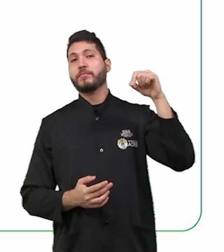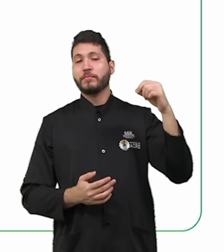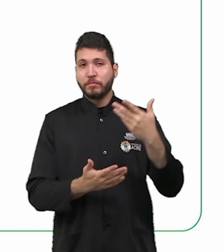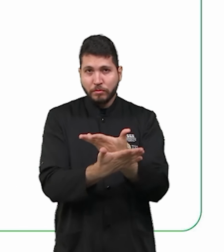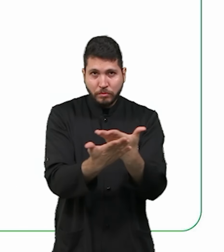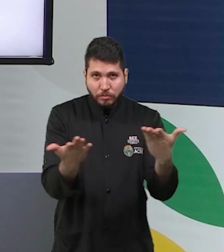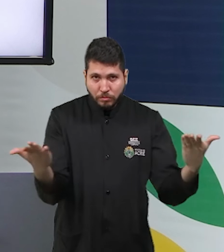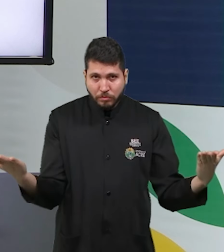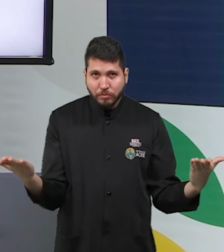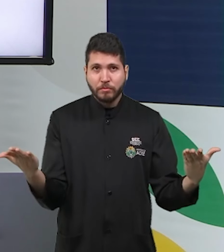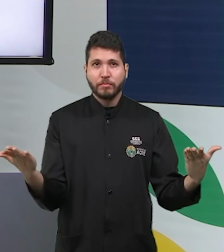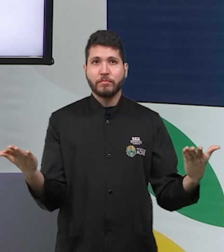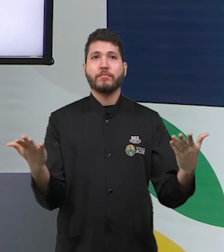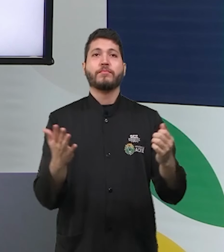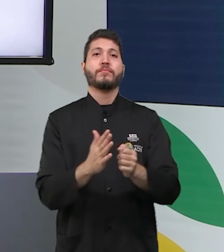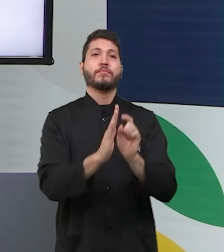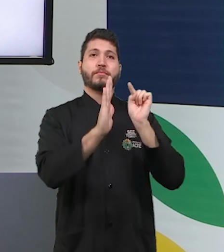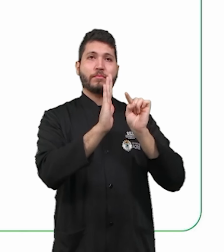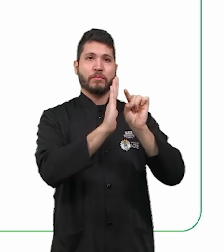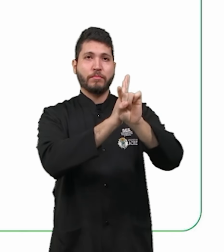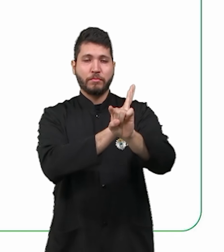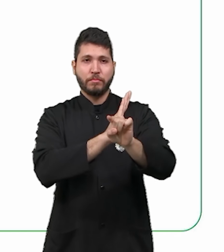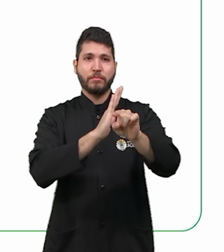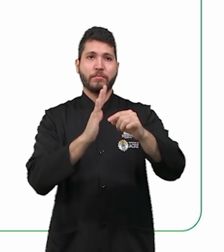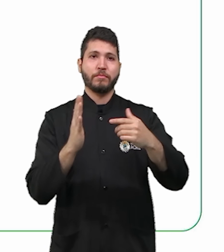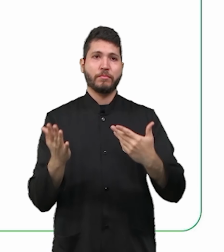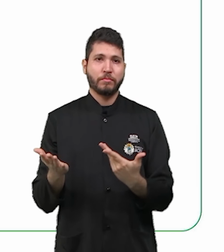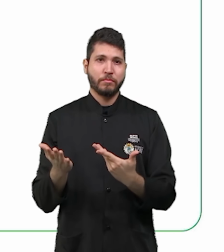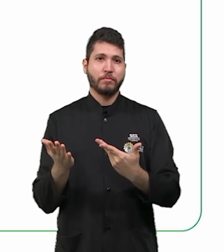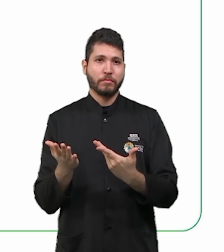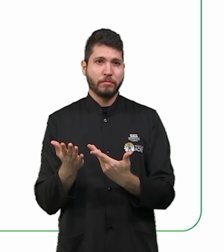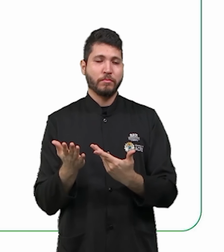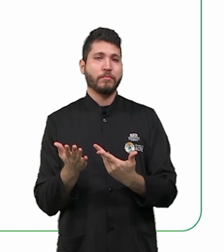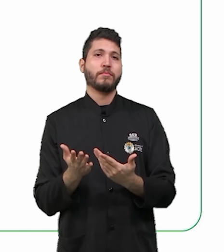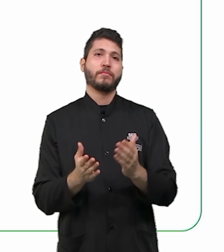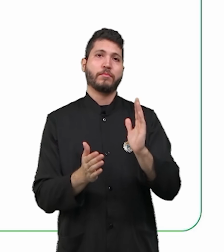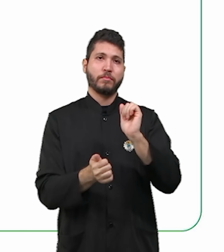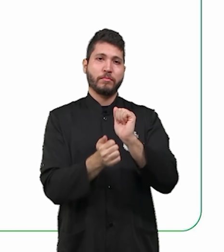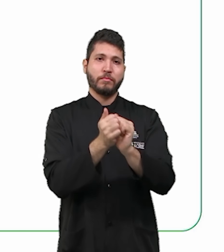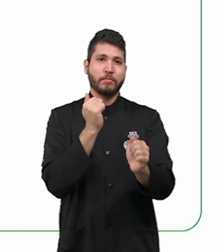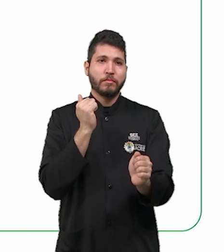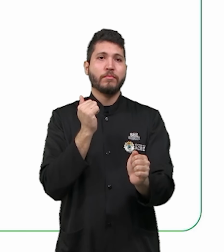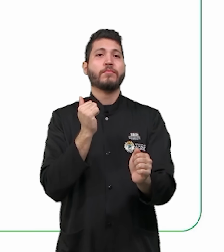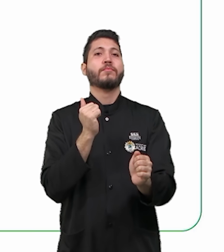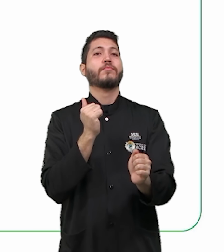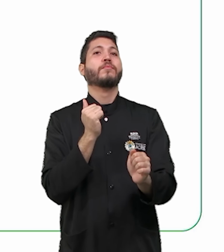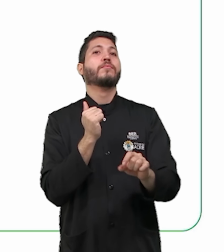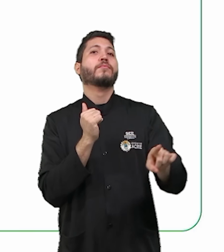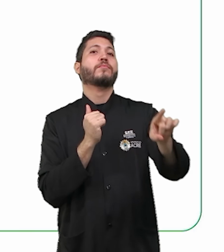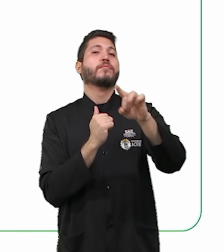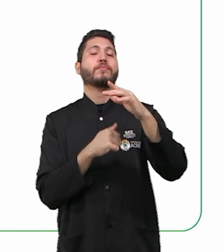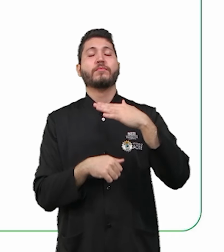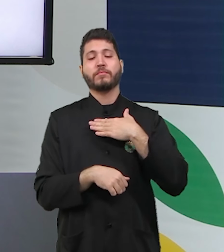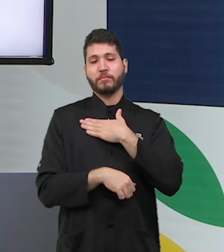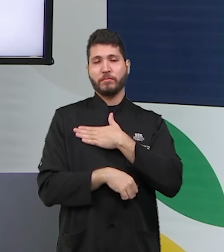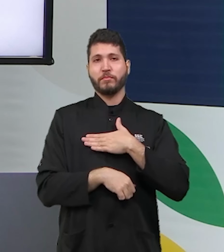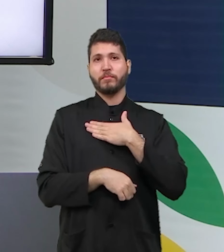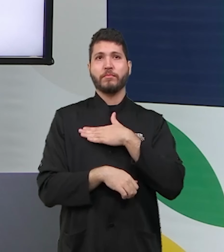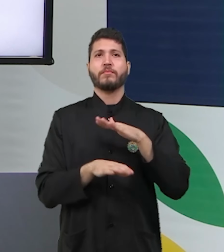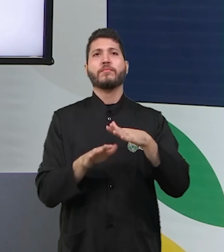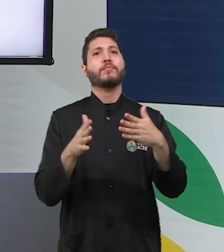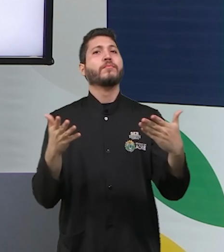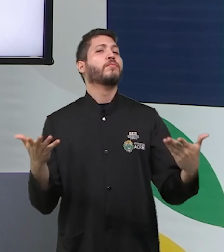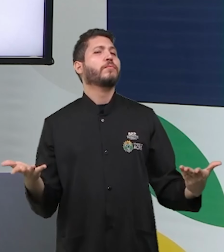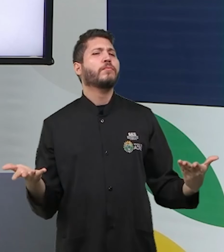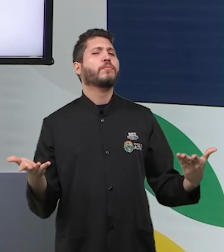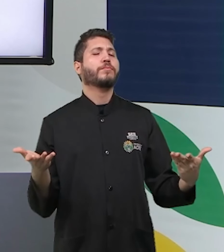preferências. Te hago una pregunta. ¿Cuál de estos deportes te gusta? ¿Cuáles son los deportes que